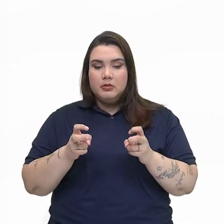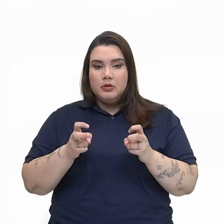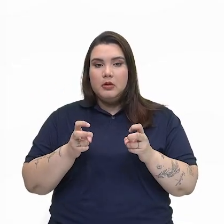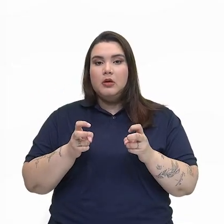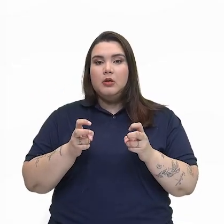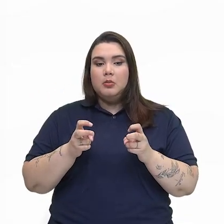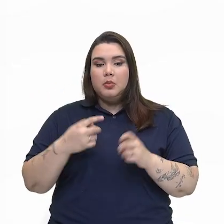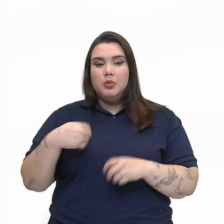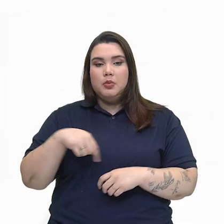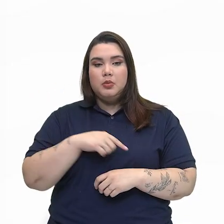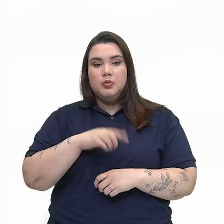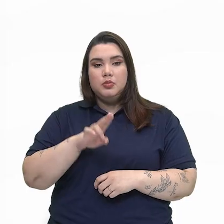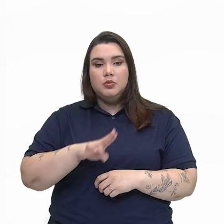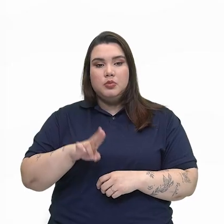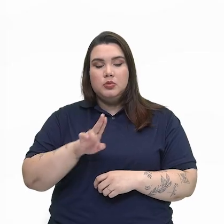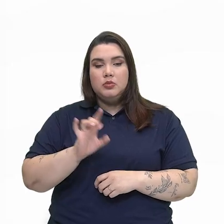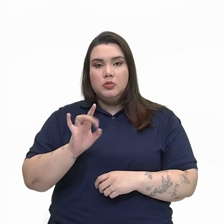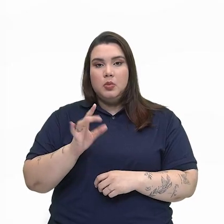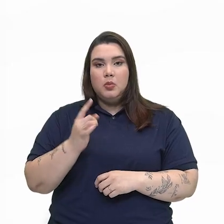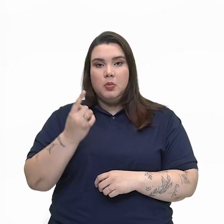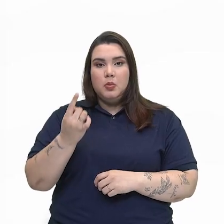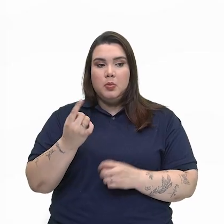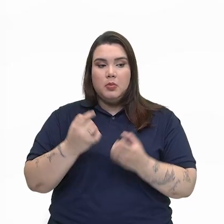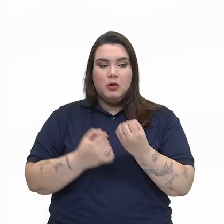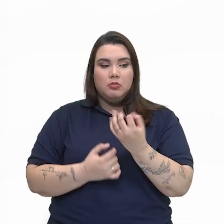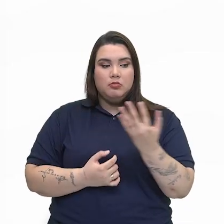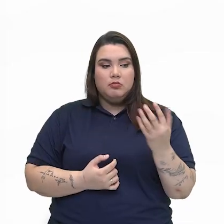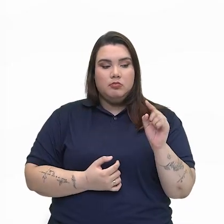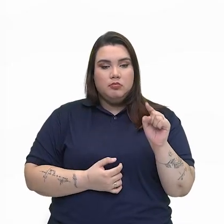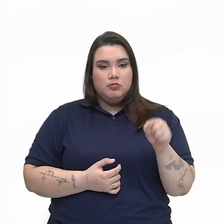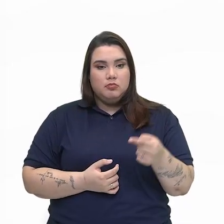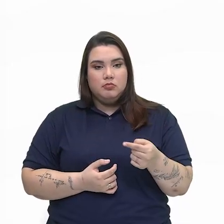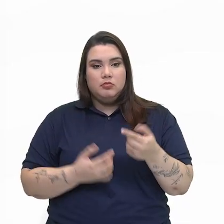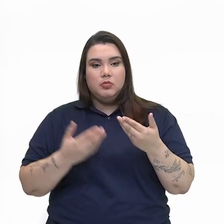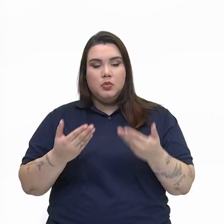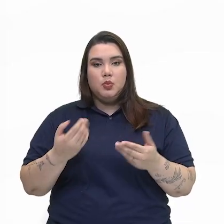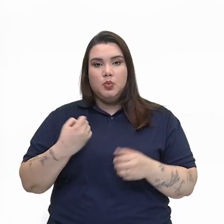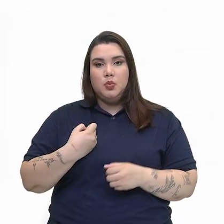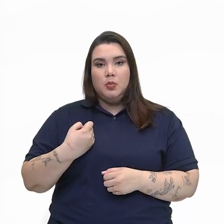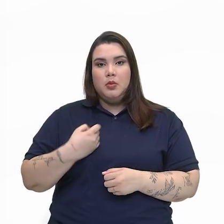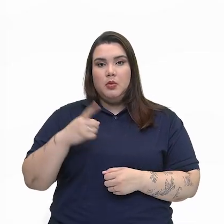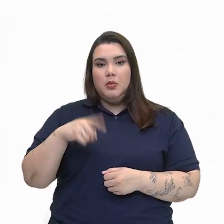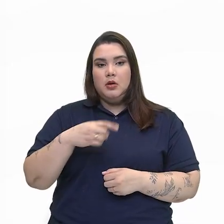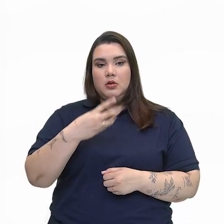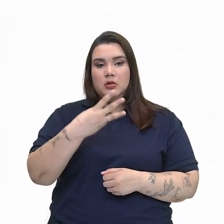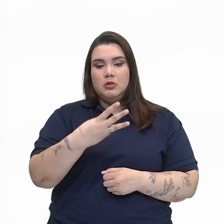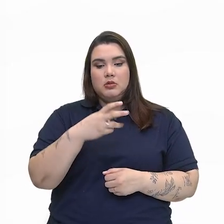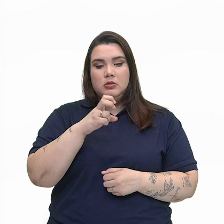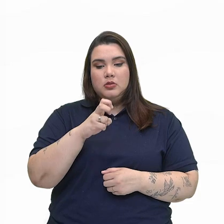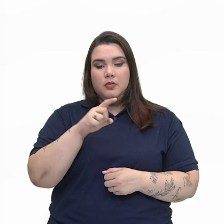vamos trabalhar com uma casa decimal. Neste caso aí, eu tenho